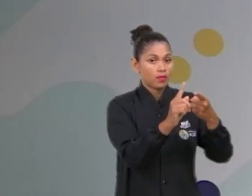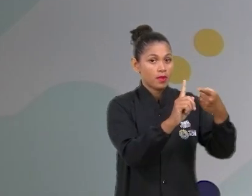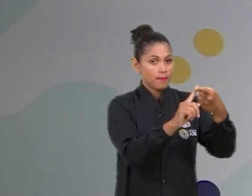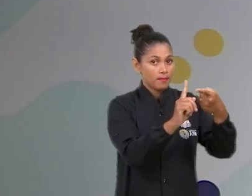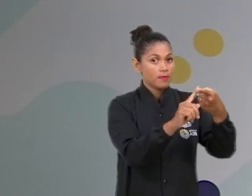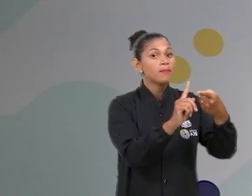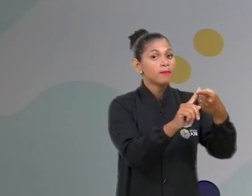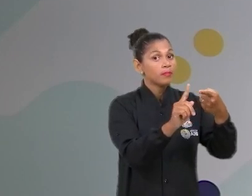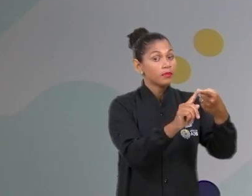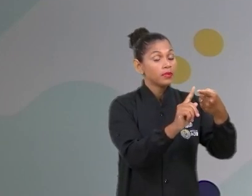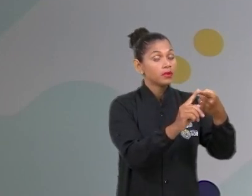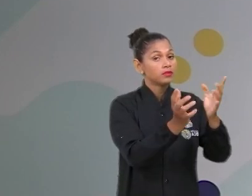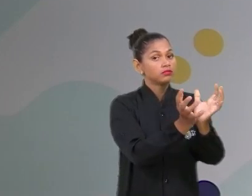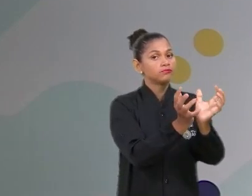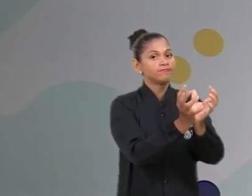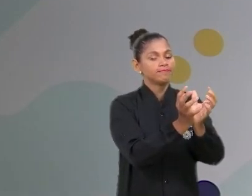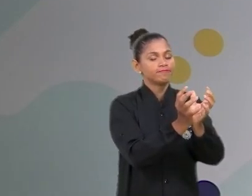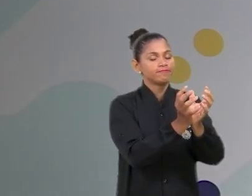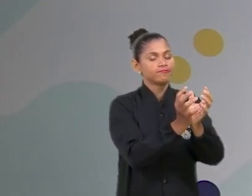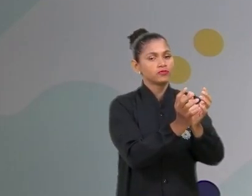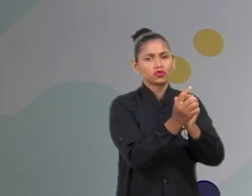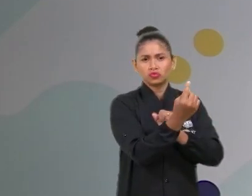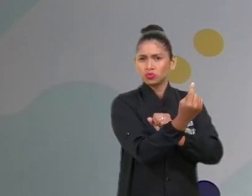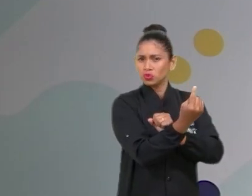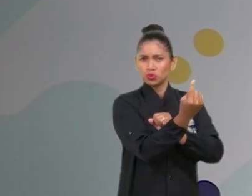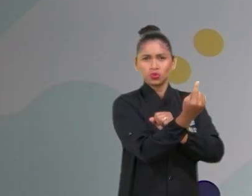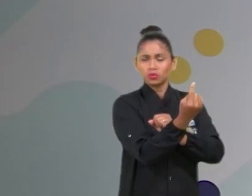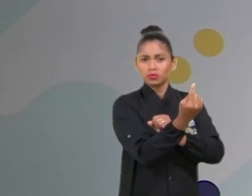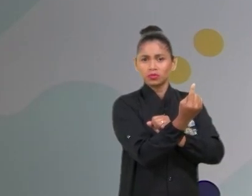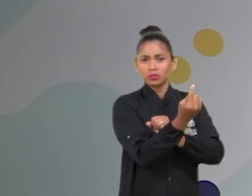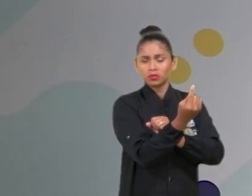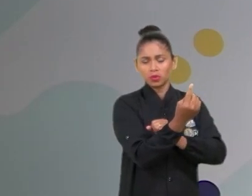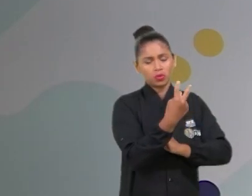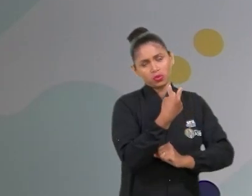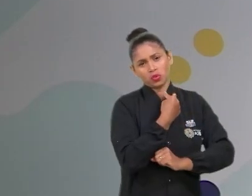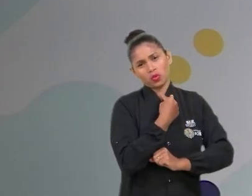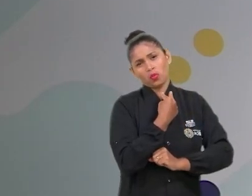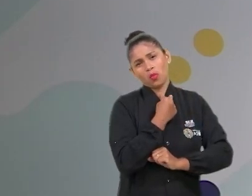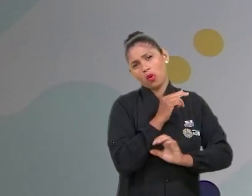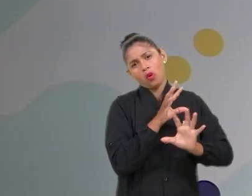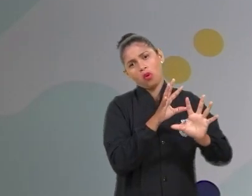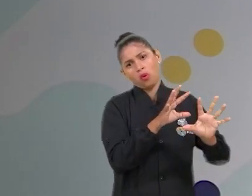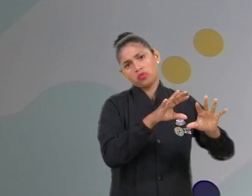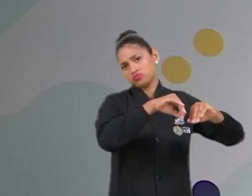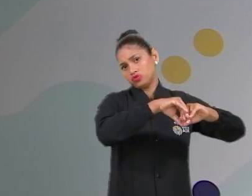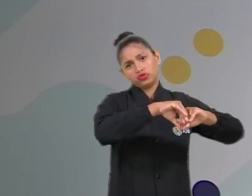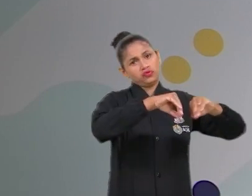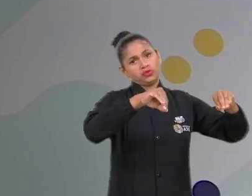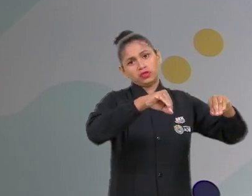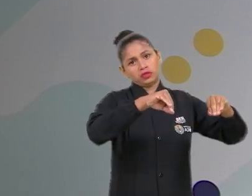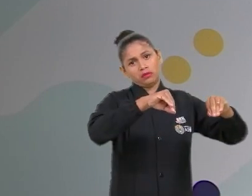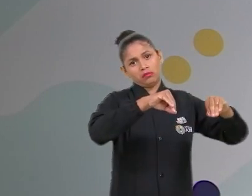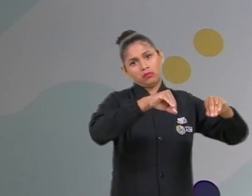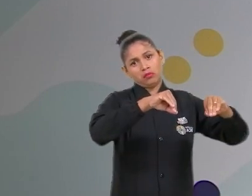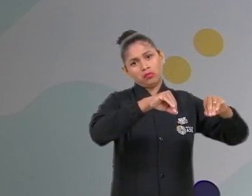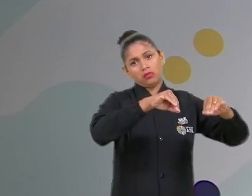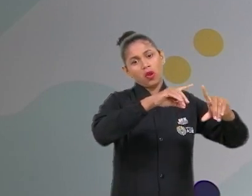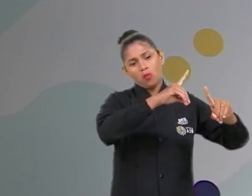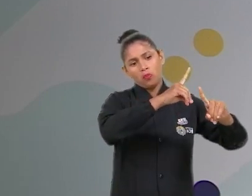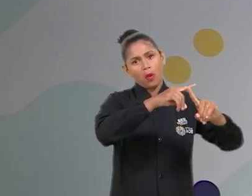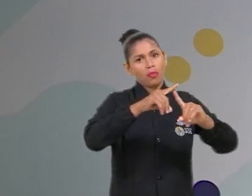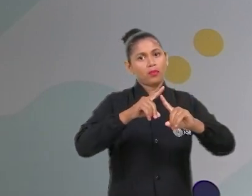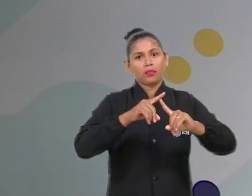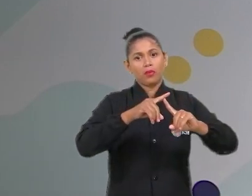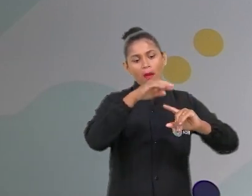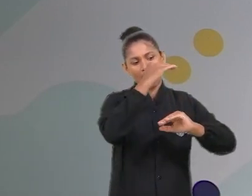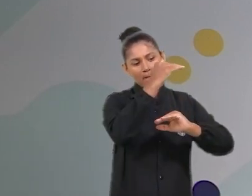especificadamente por ele mesmo, não podemos, de uma determinada forma, dividir, ou seja, classificar esse grupo, já que ele é